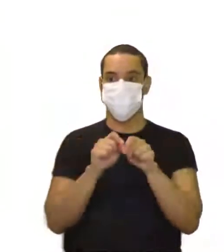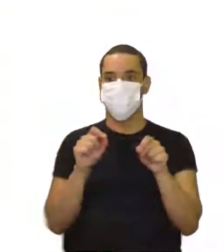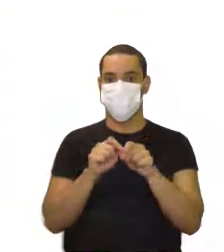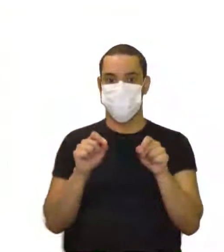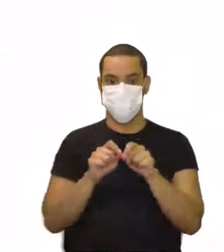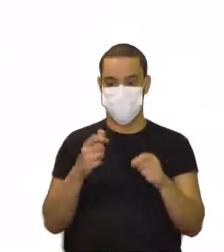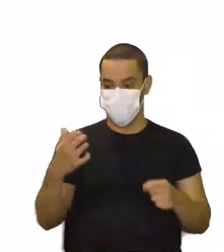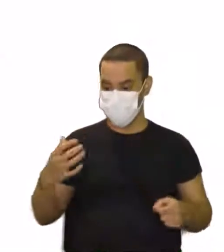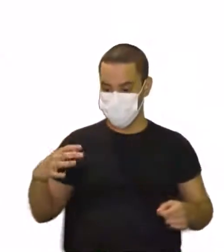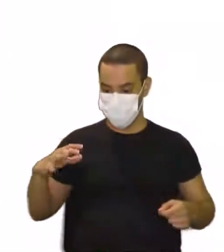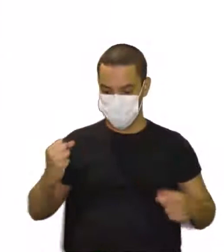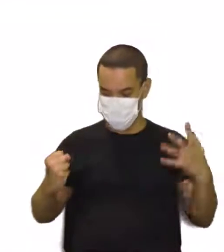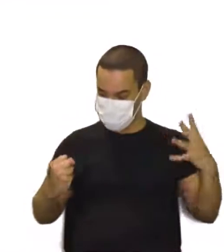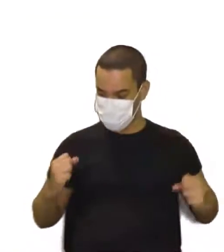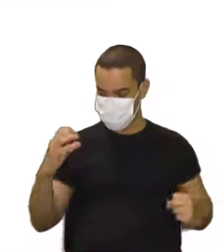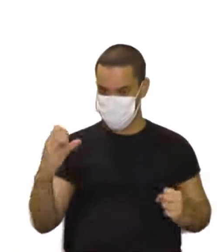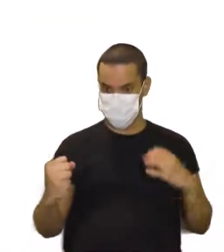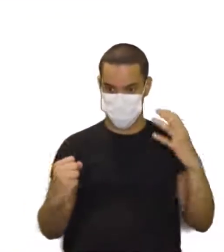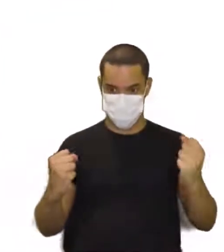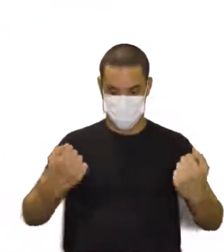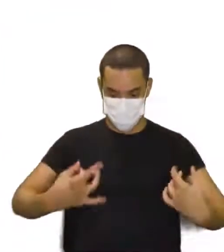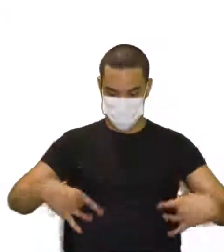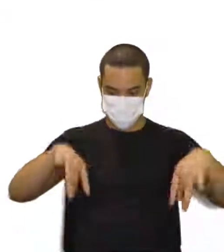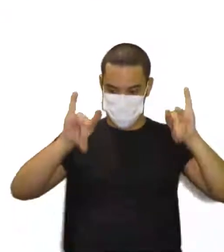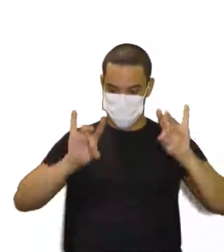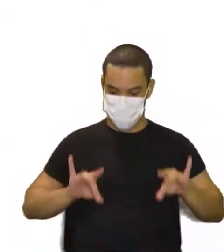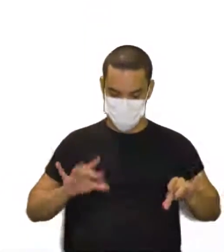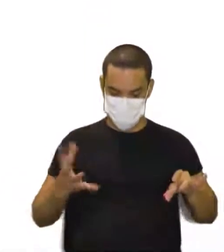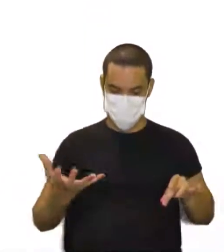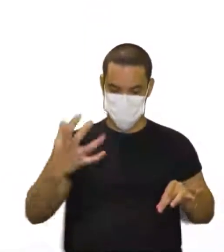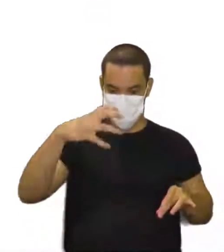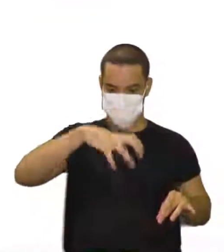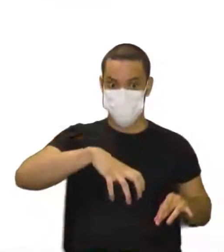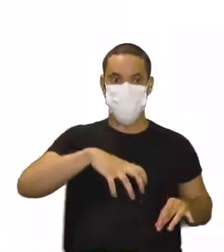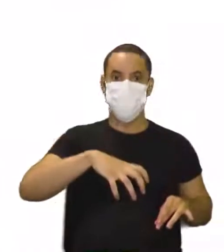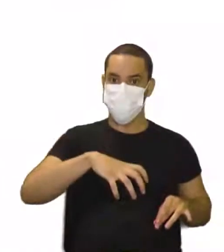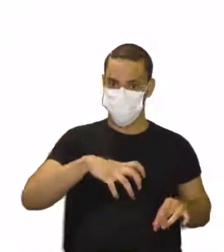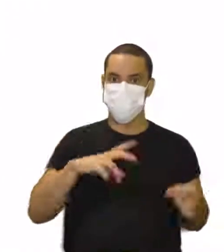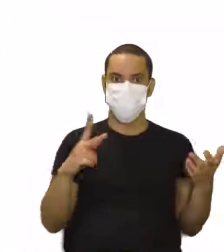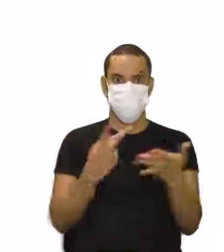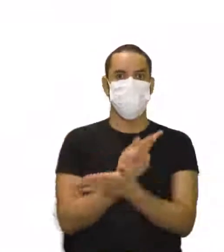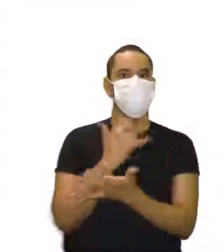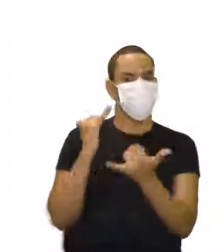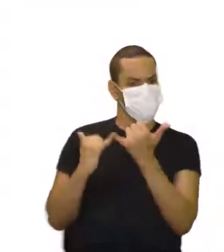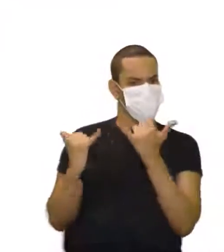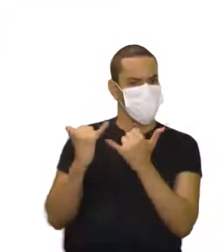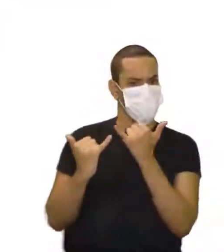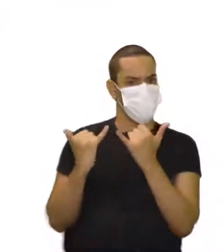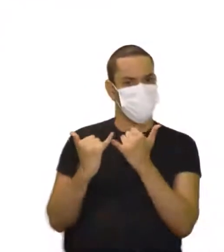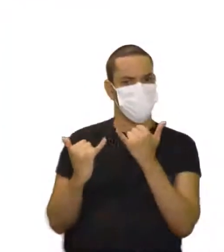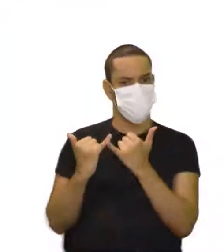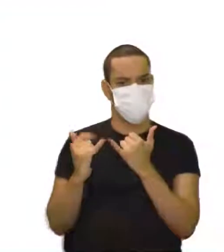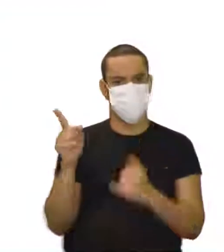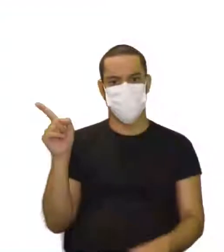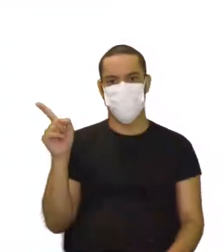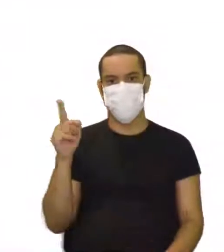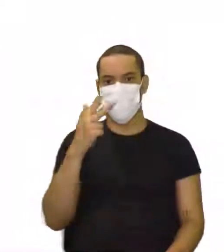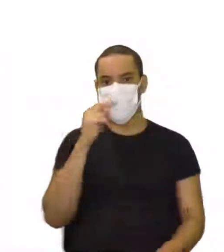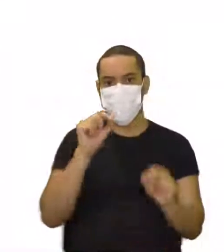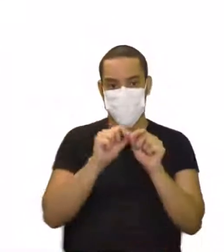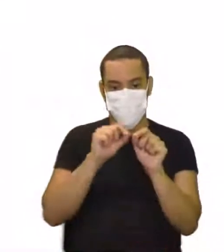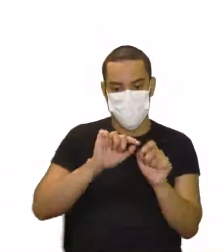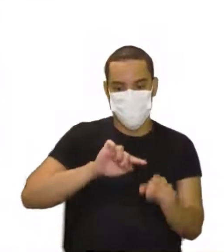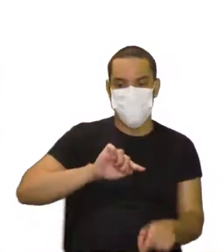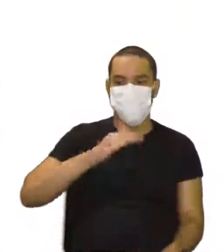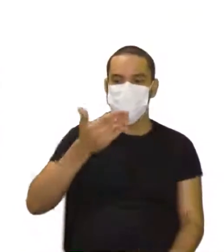Como a massa da Terra e do Sol é imensa, né? Acaba criando essas deformações aqui, ó. Faz esse